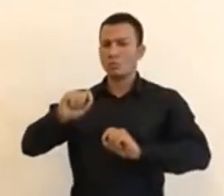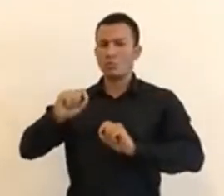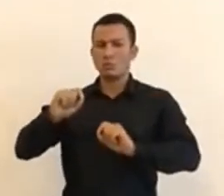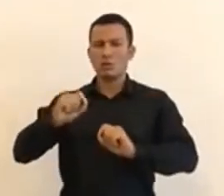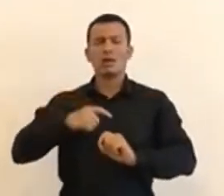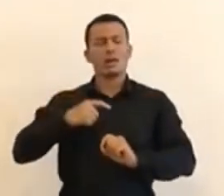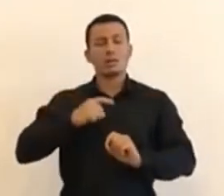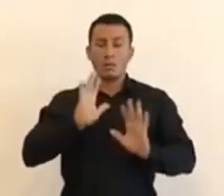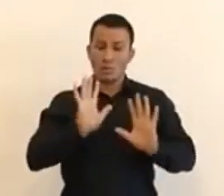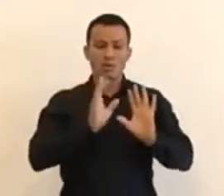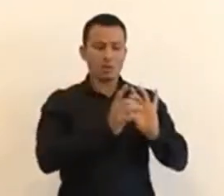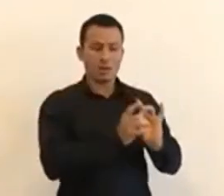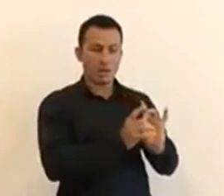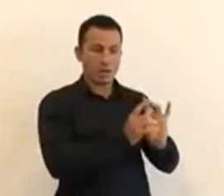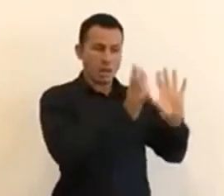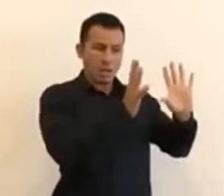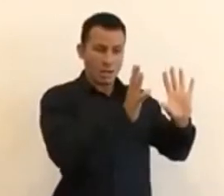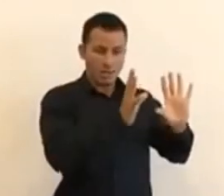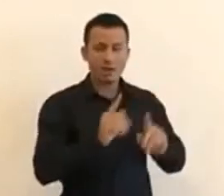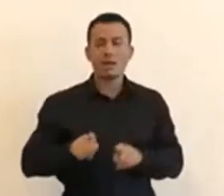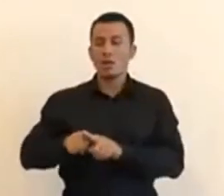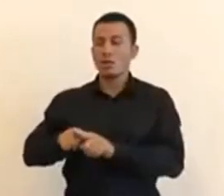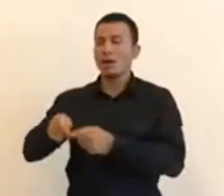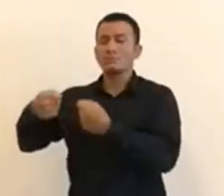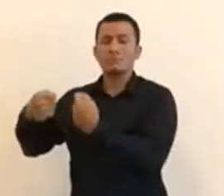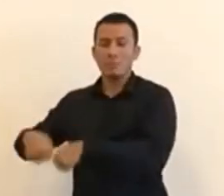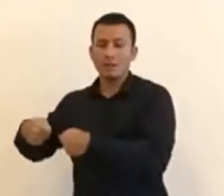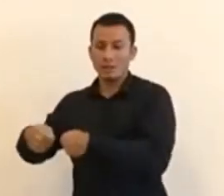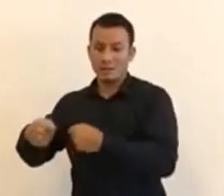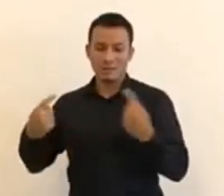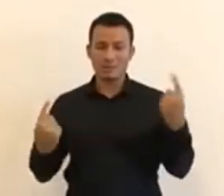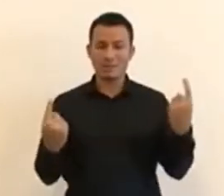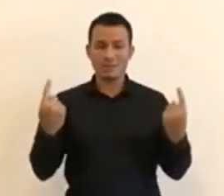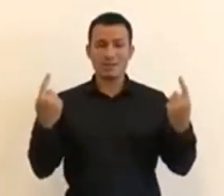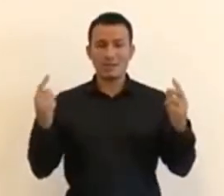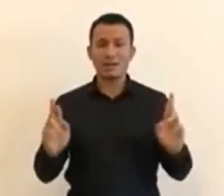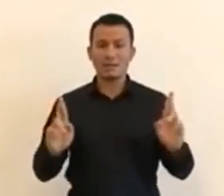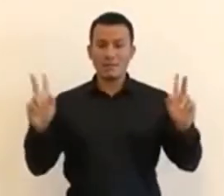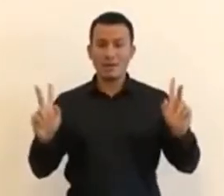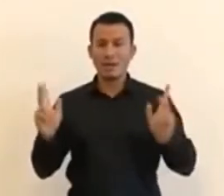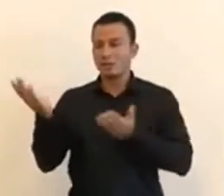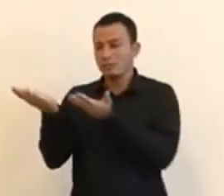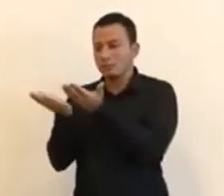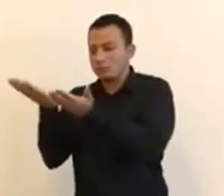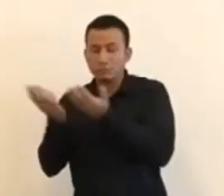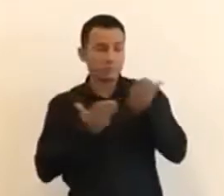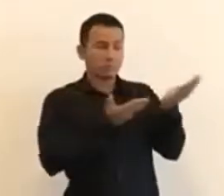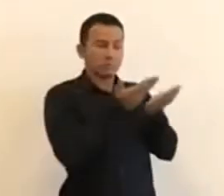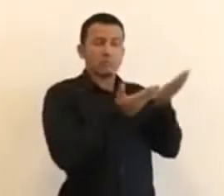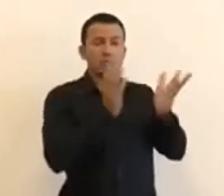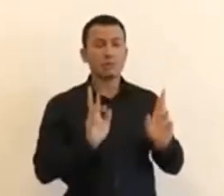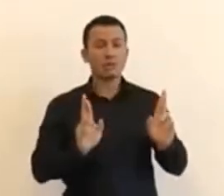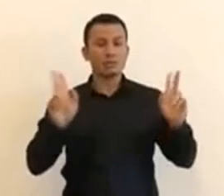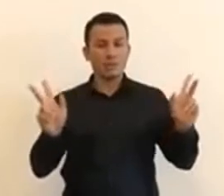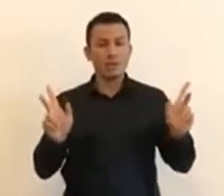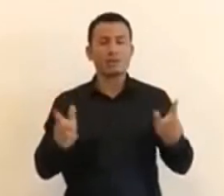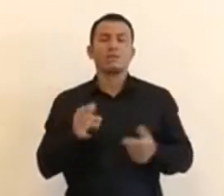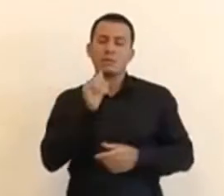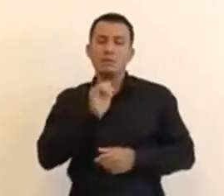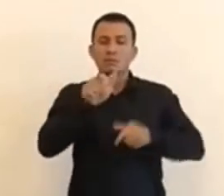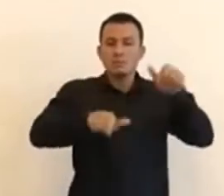Existe a liberdade e a necessidade do tratamento individualizado. Cada paciente e cada